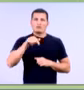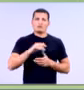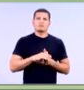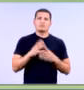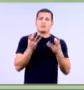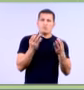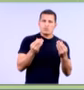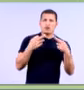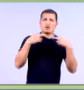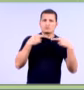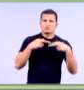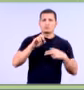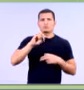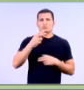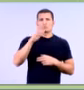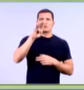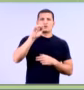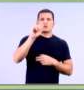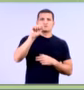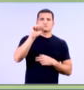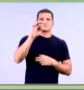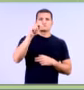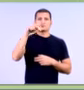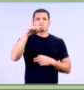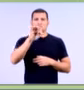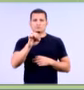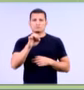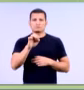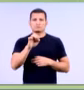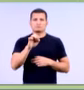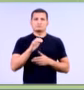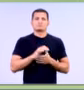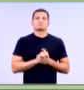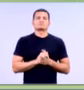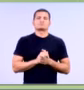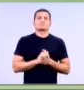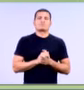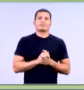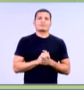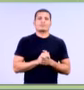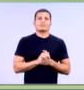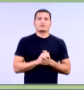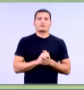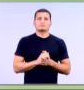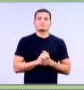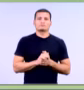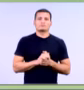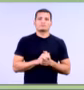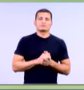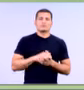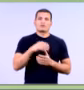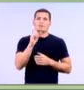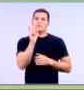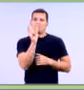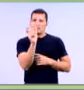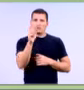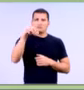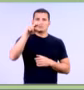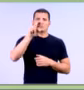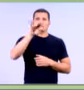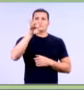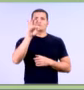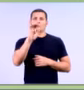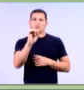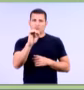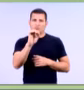bastante. A flexão do bastante, ela é igual à da palavra muito. Se muito vai para o plural,